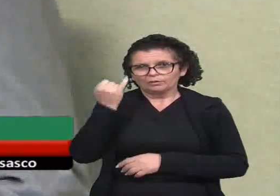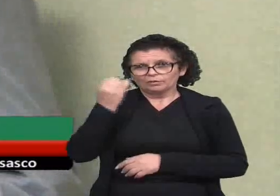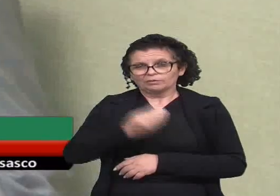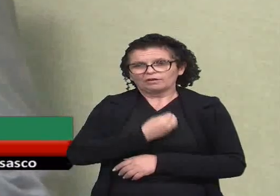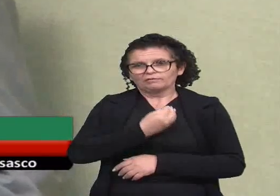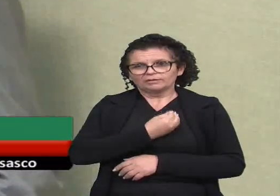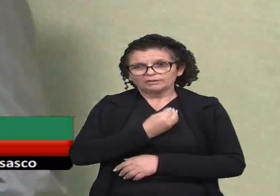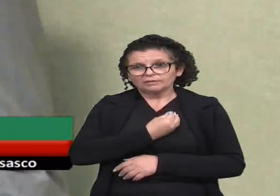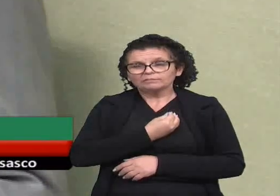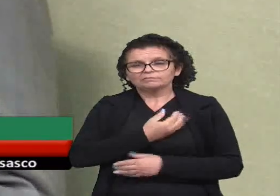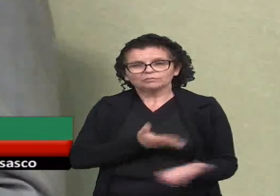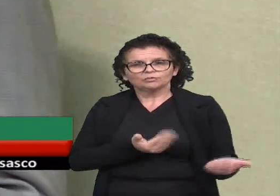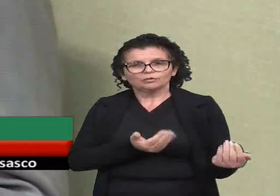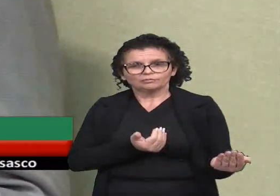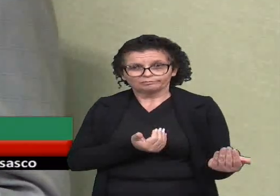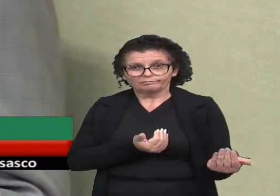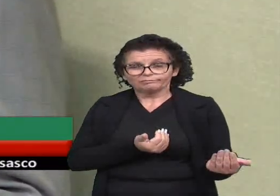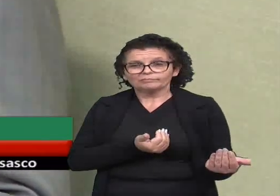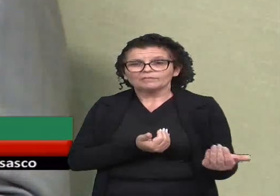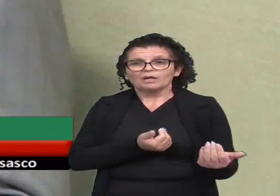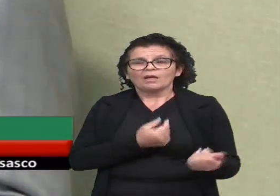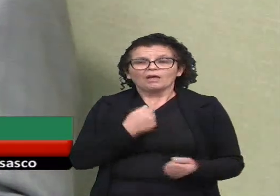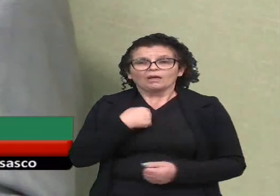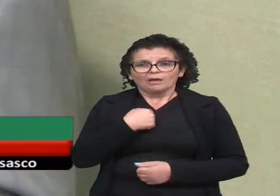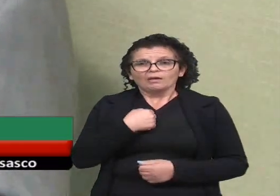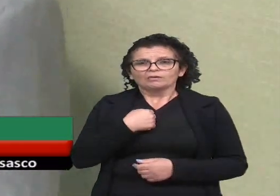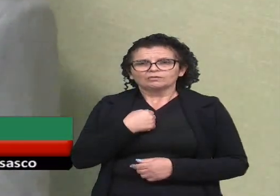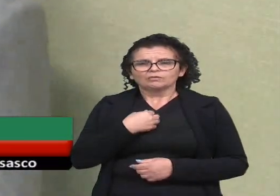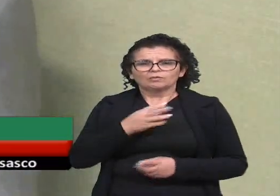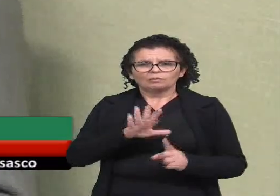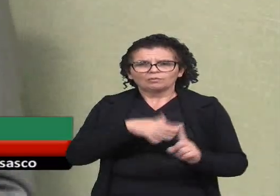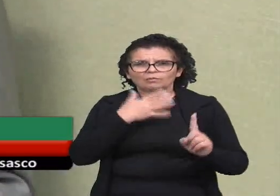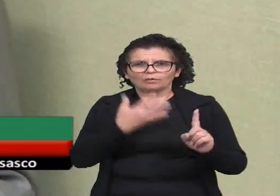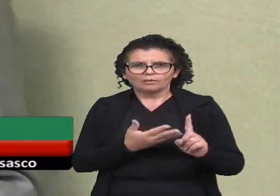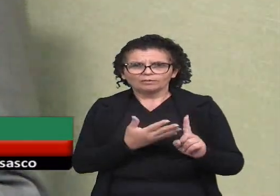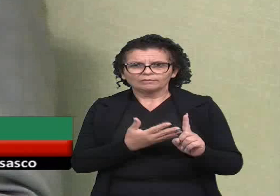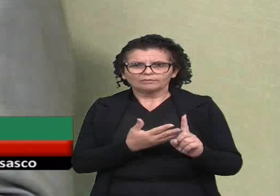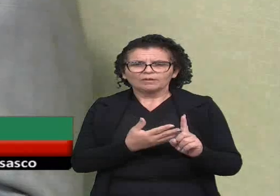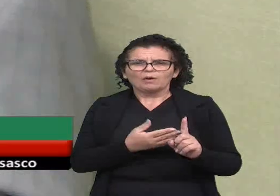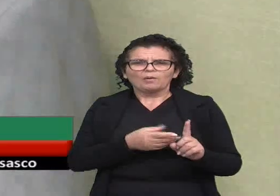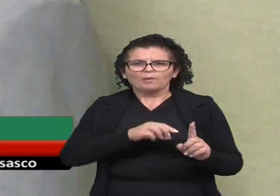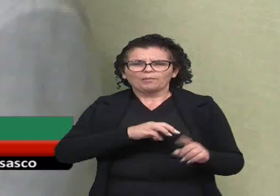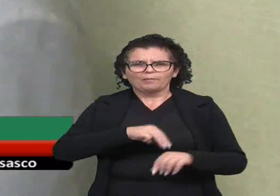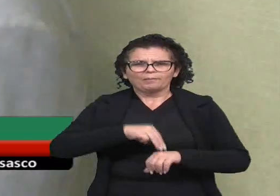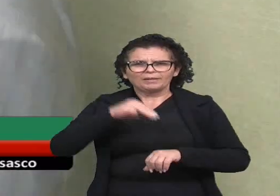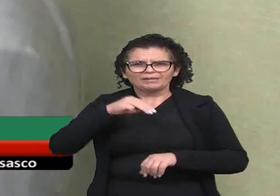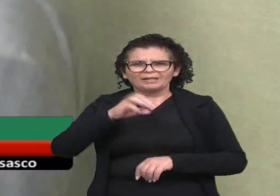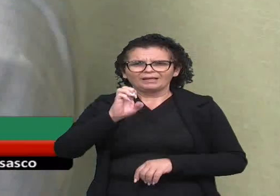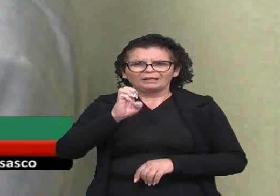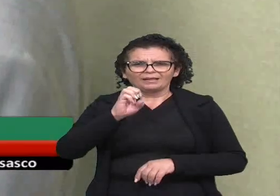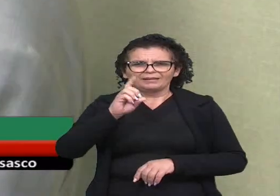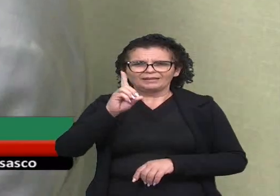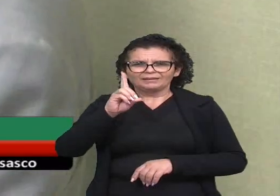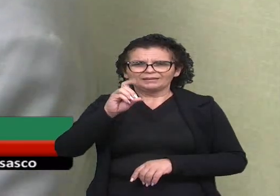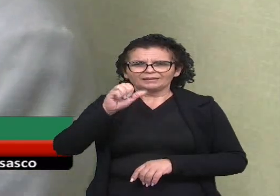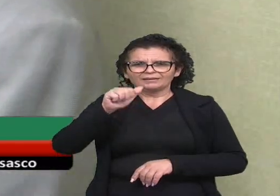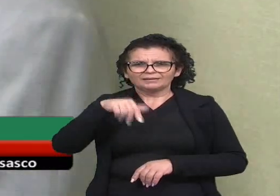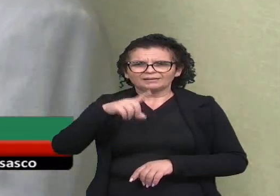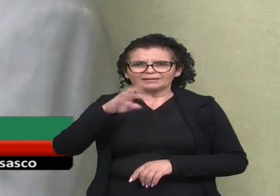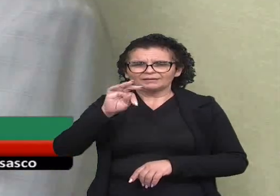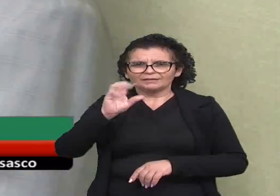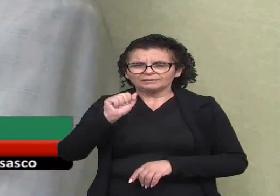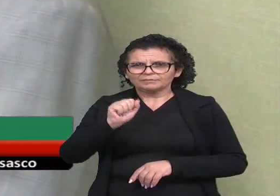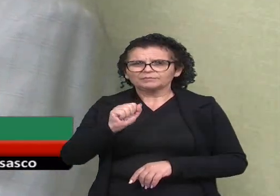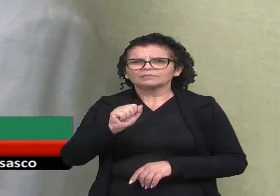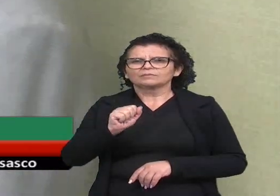dos jovens. Eu tive a oportunidade de estar aqui homenageando o mestre Dantas. E no último final de semana,